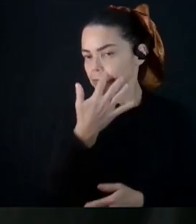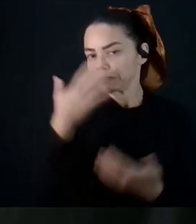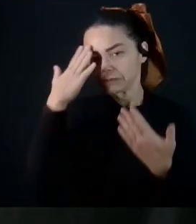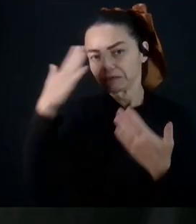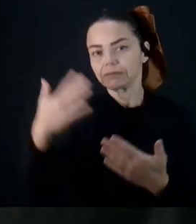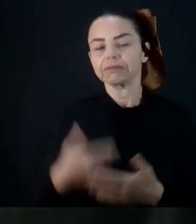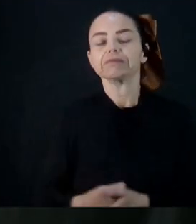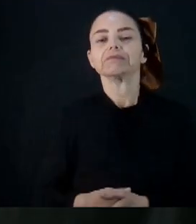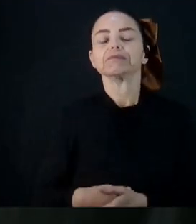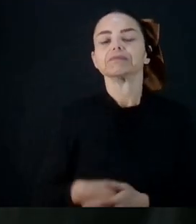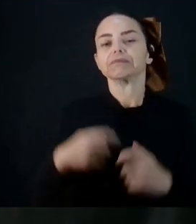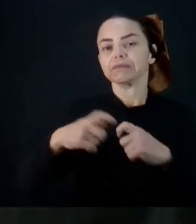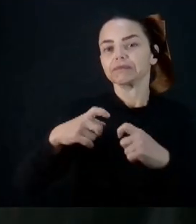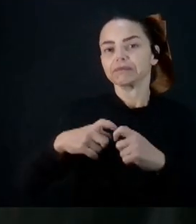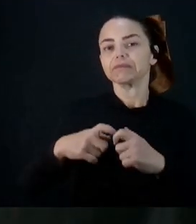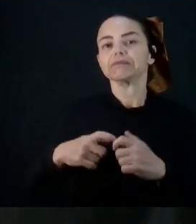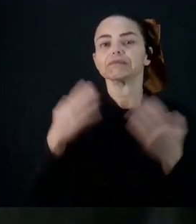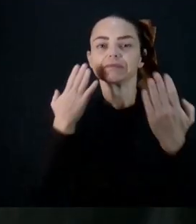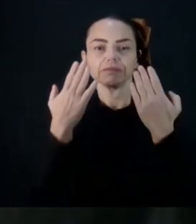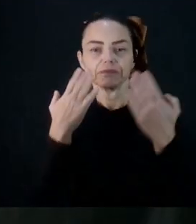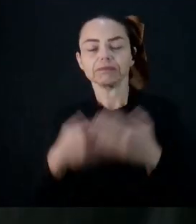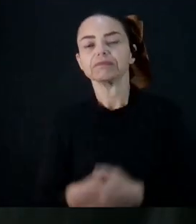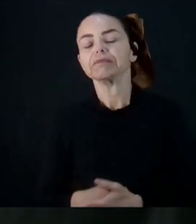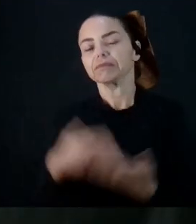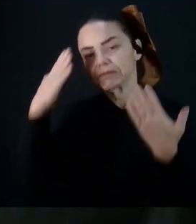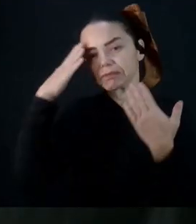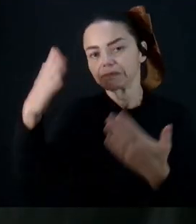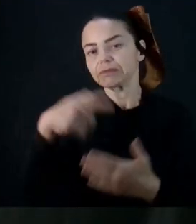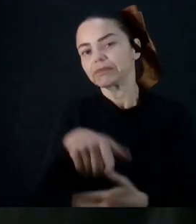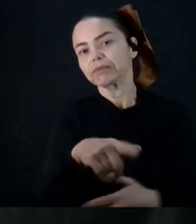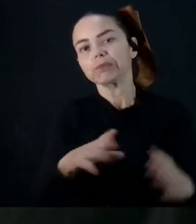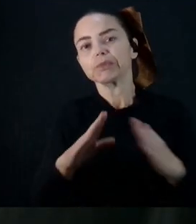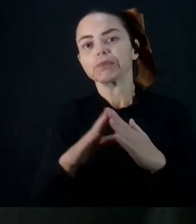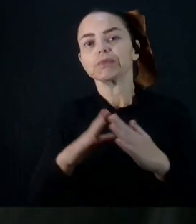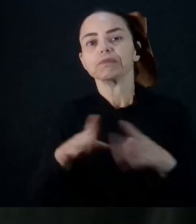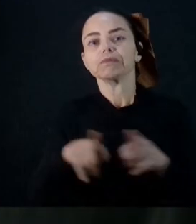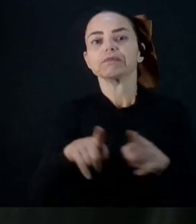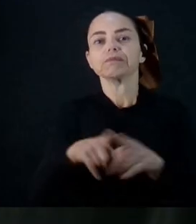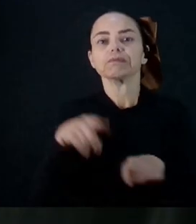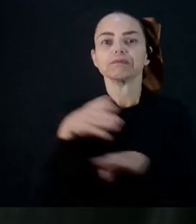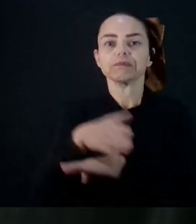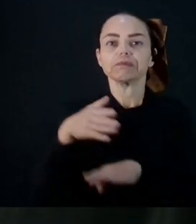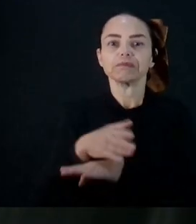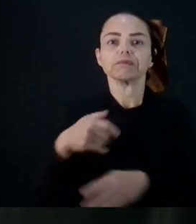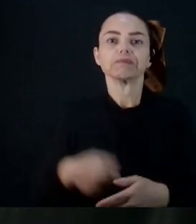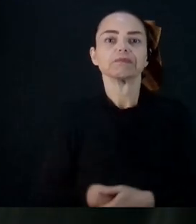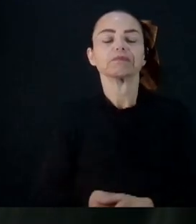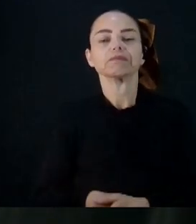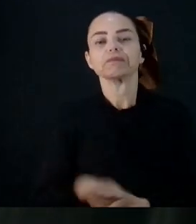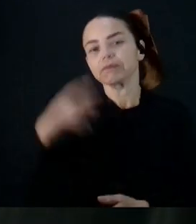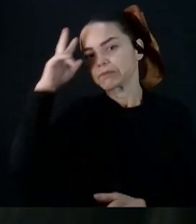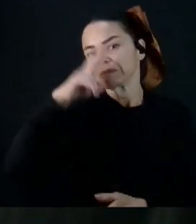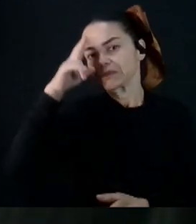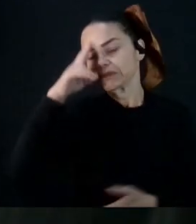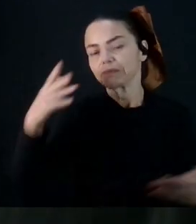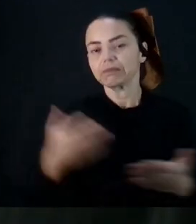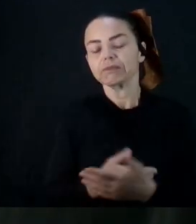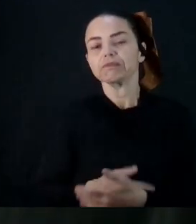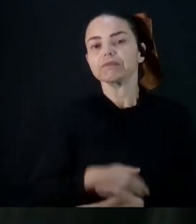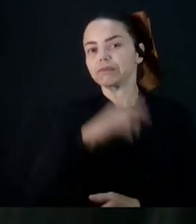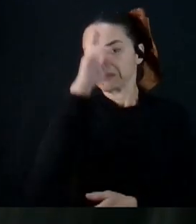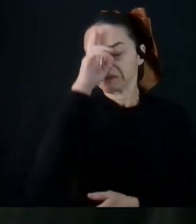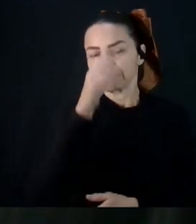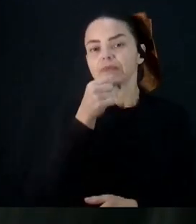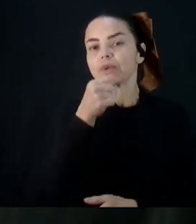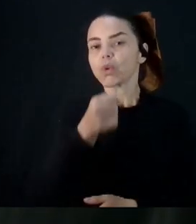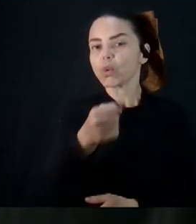doutora, obrigada, nossa psicóloga. A gente agradece você aí de casa também, que participou conosco. Quero lembrar que hoje ao meio-dia temos Câmara